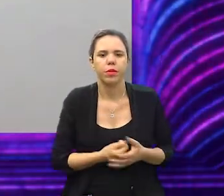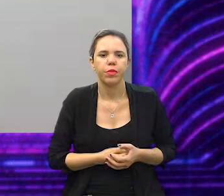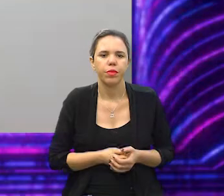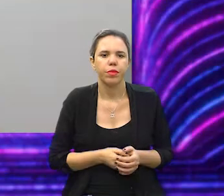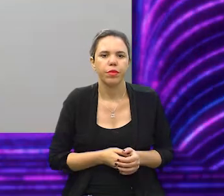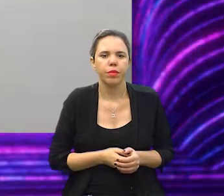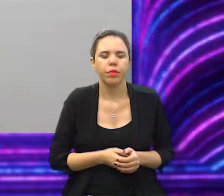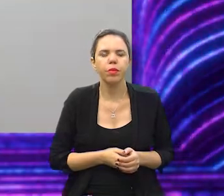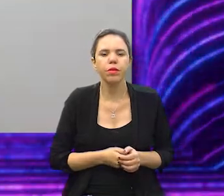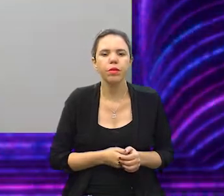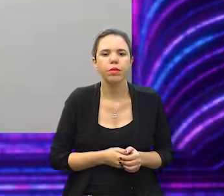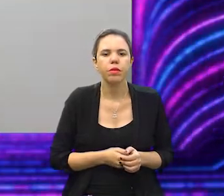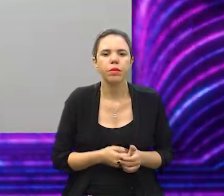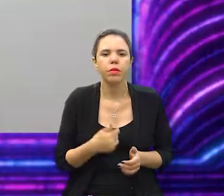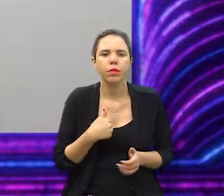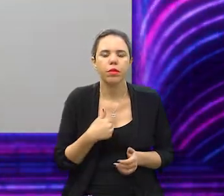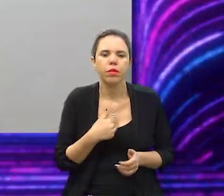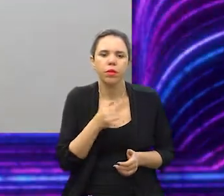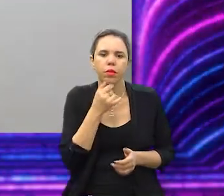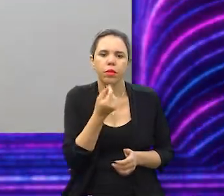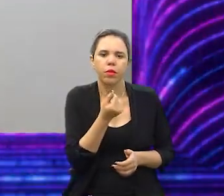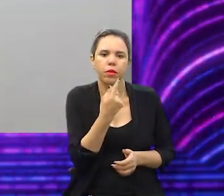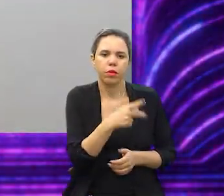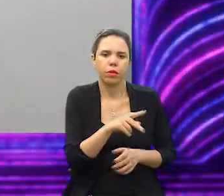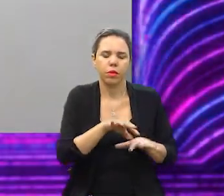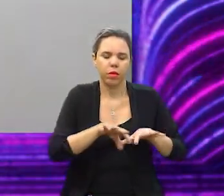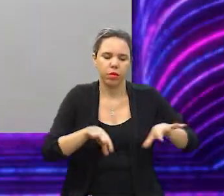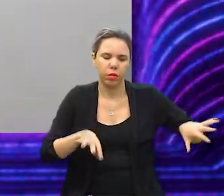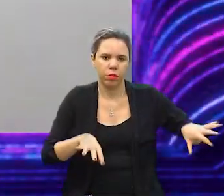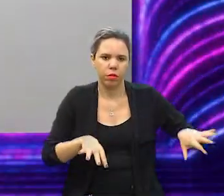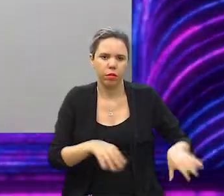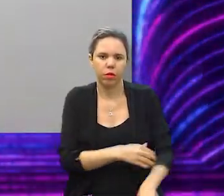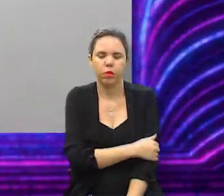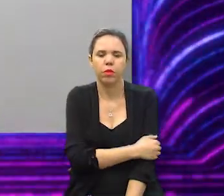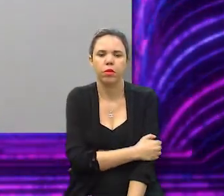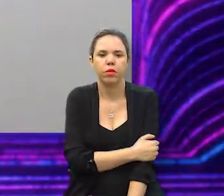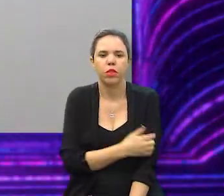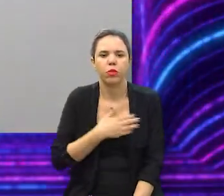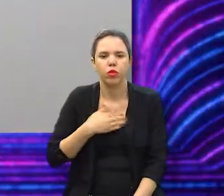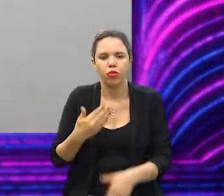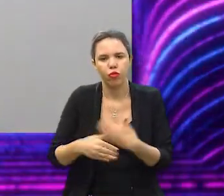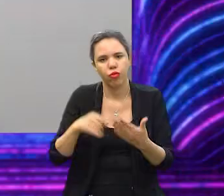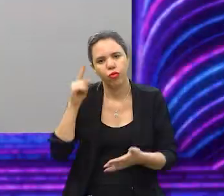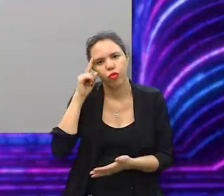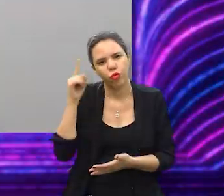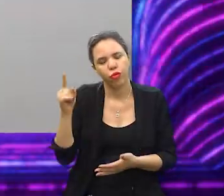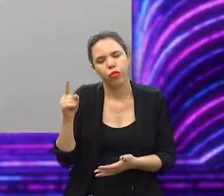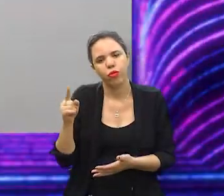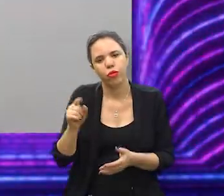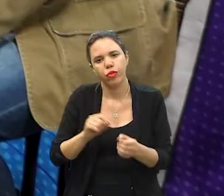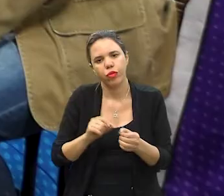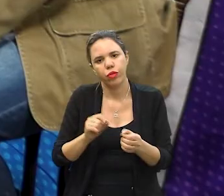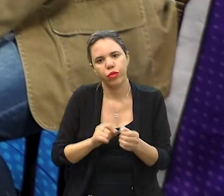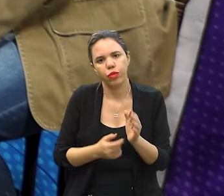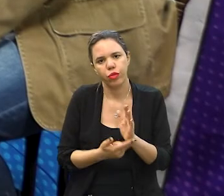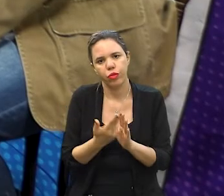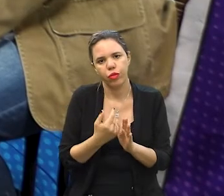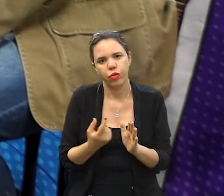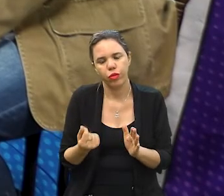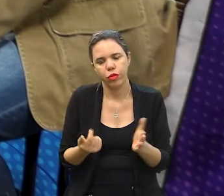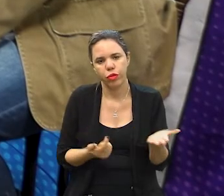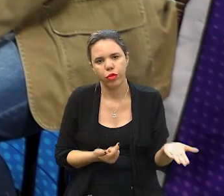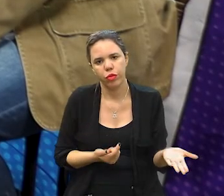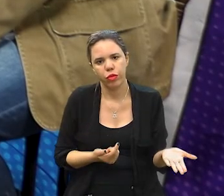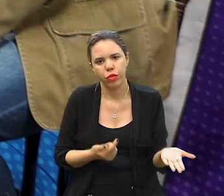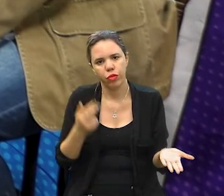trabalho. Então, eu peguei esse dinheiro, separei ali do meu dia a dia, e eu fiz o quadrinho com essa grana. Mas assim,